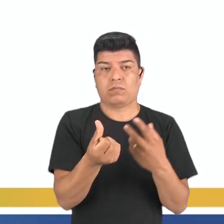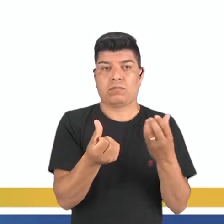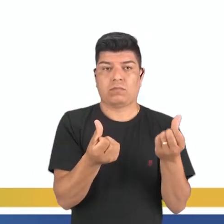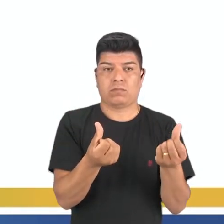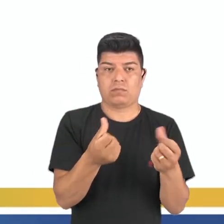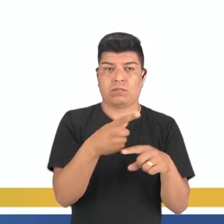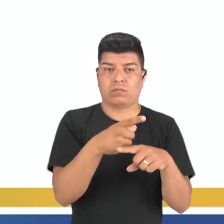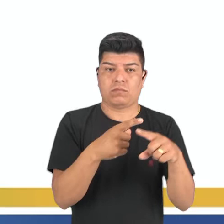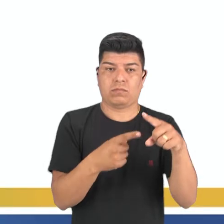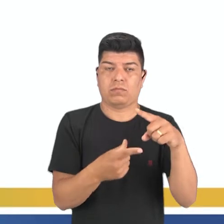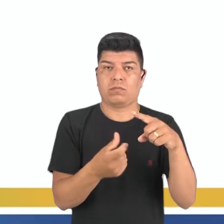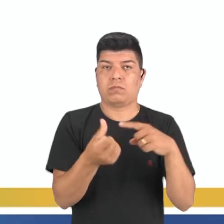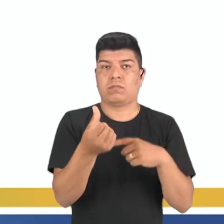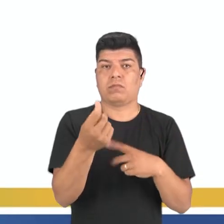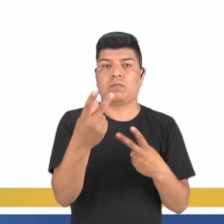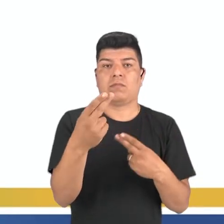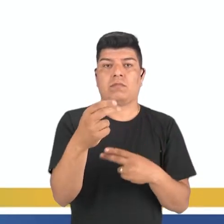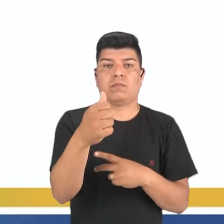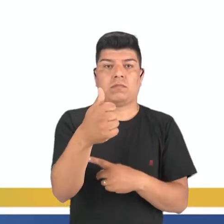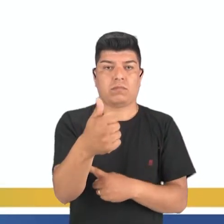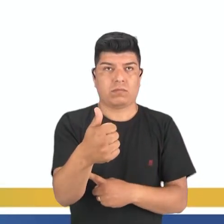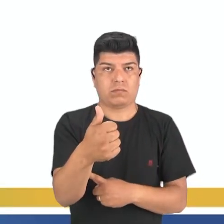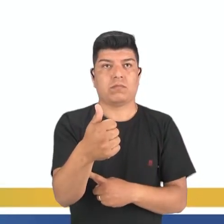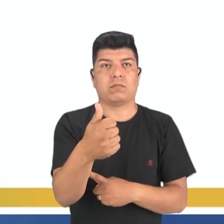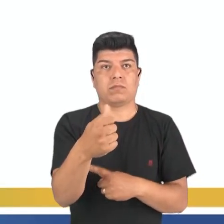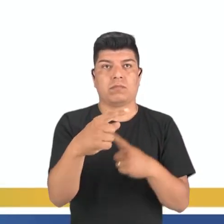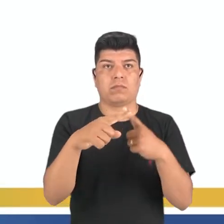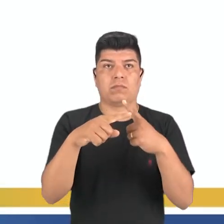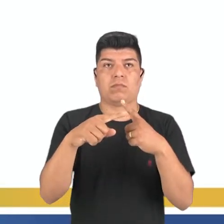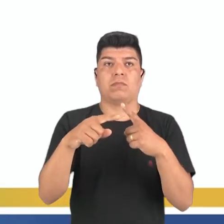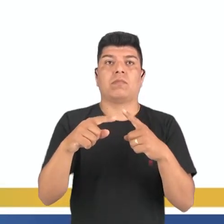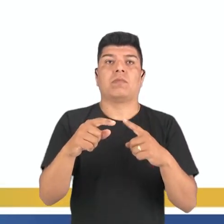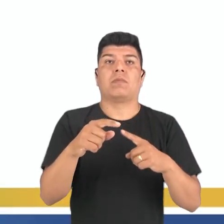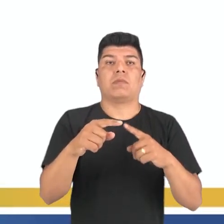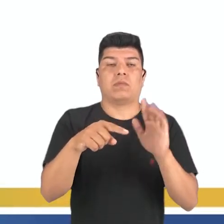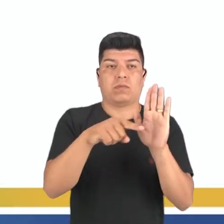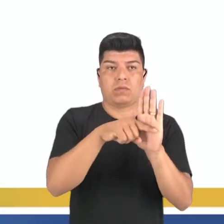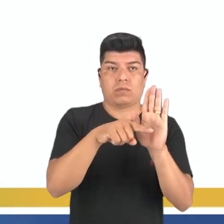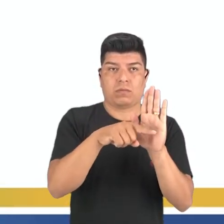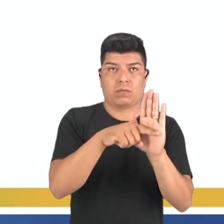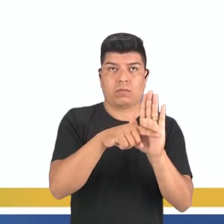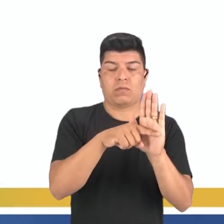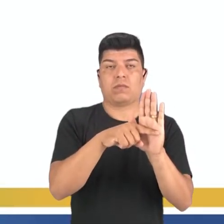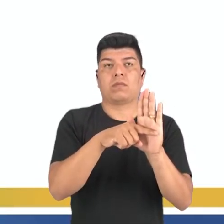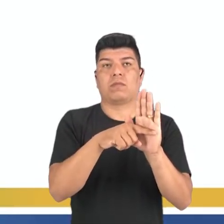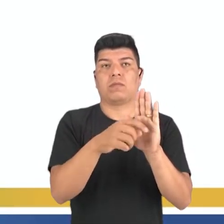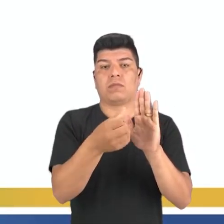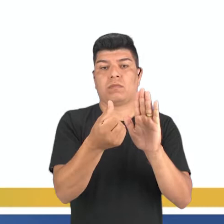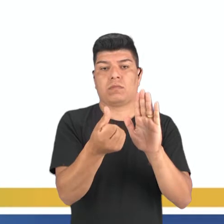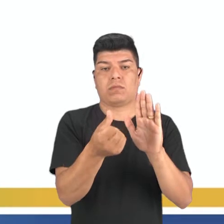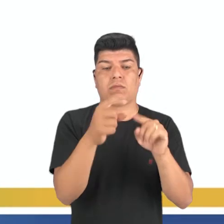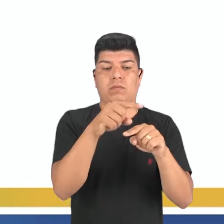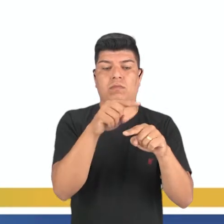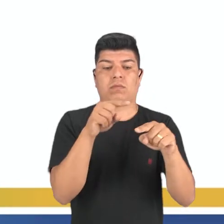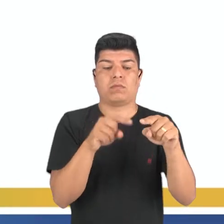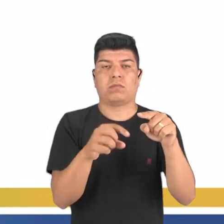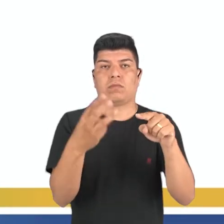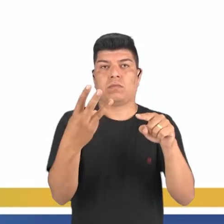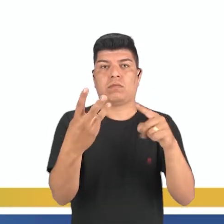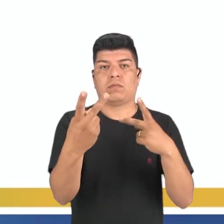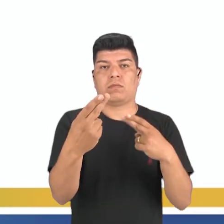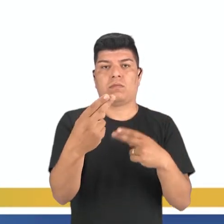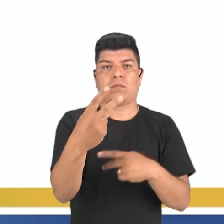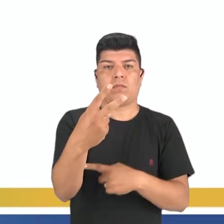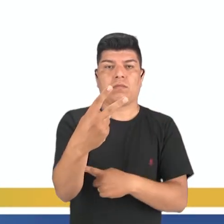1, 1 vezes 1, 1, menos, porque eu estou fazendo agora uma subtração, 6 dividido para 3